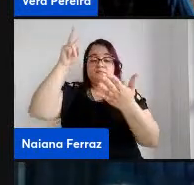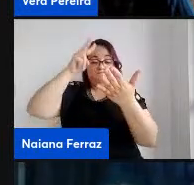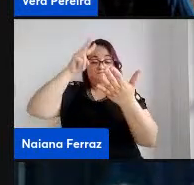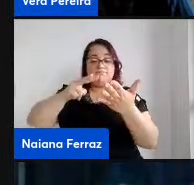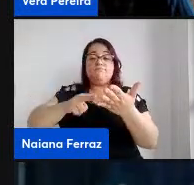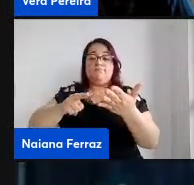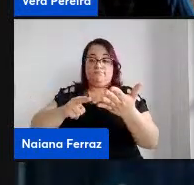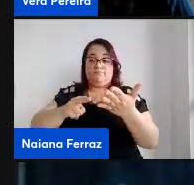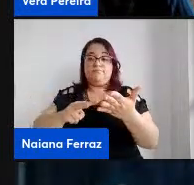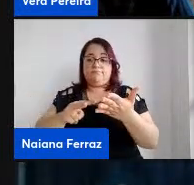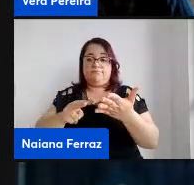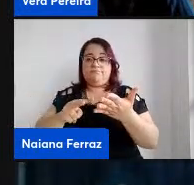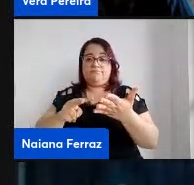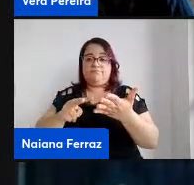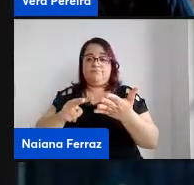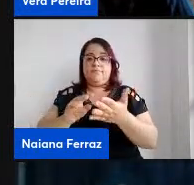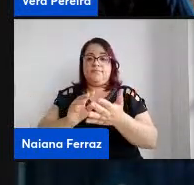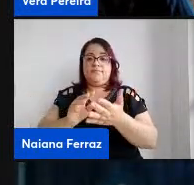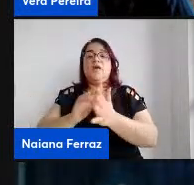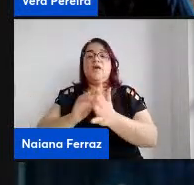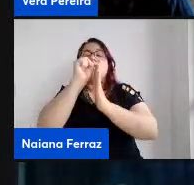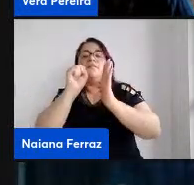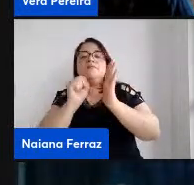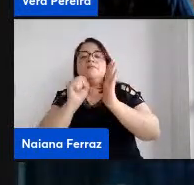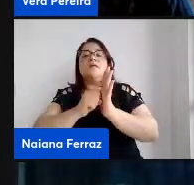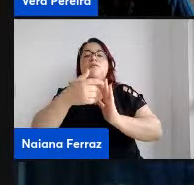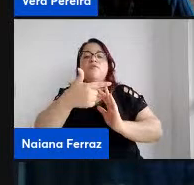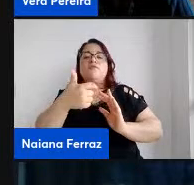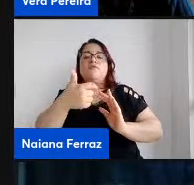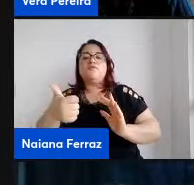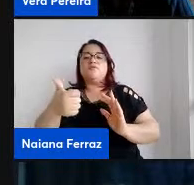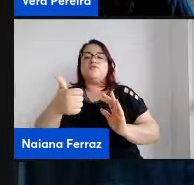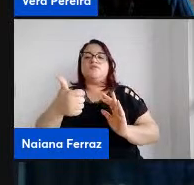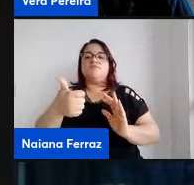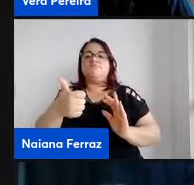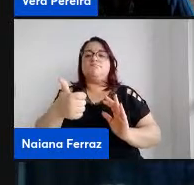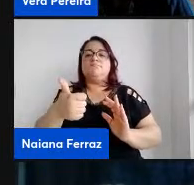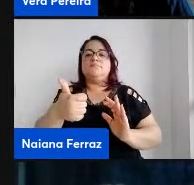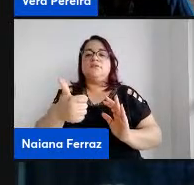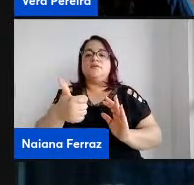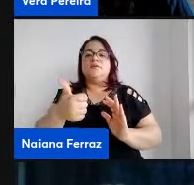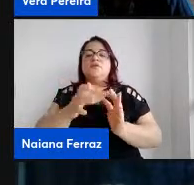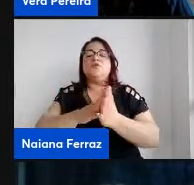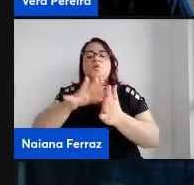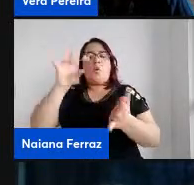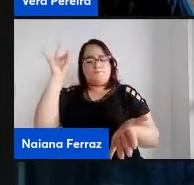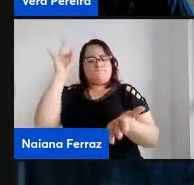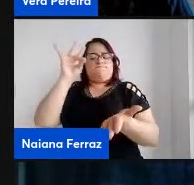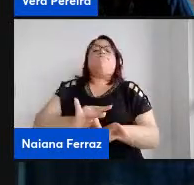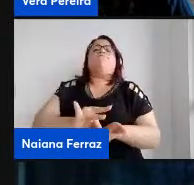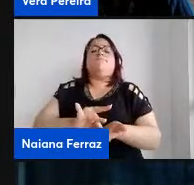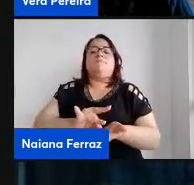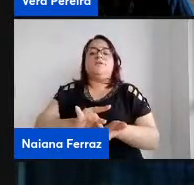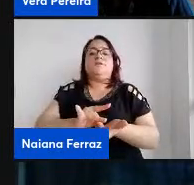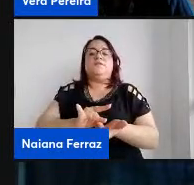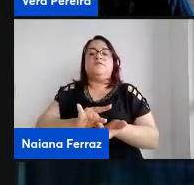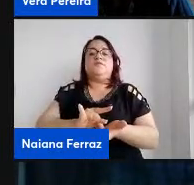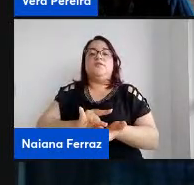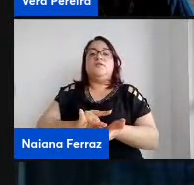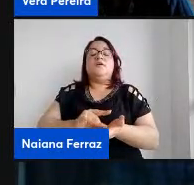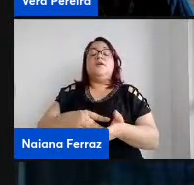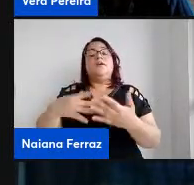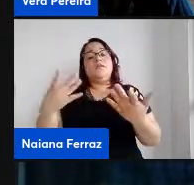neste século XXI se consolidou, e é disso que nós estaremos